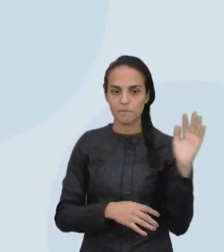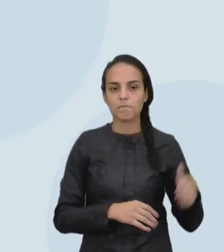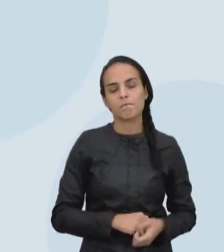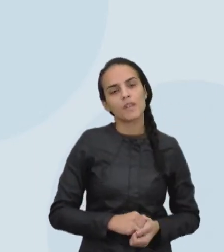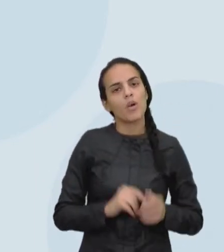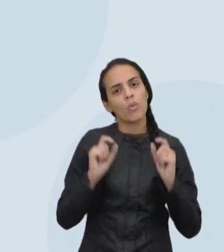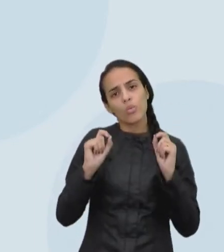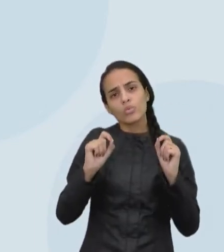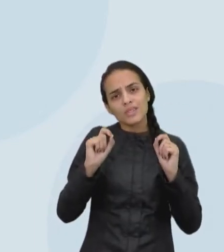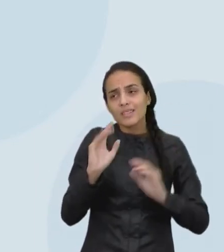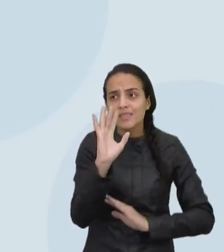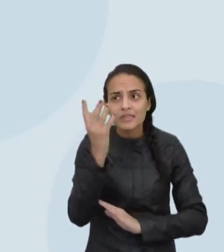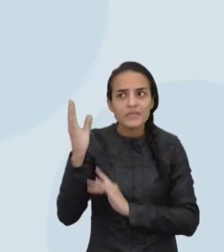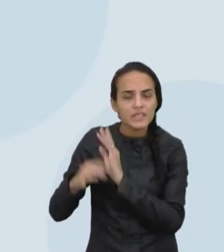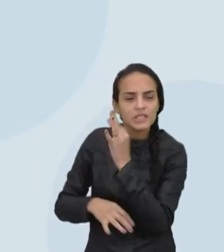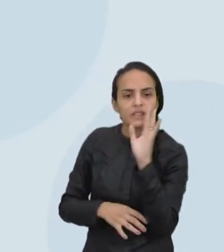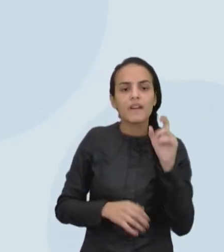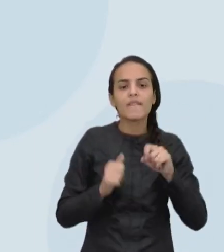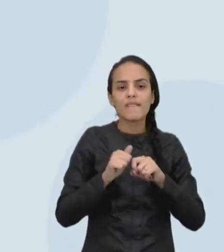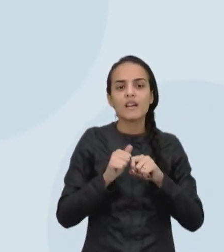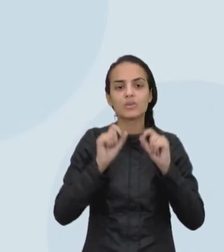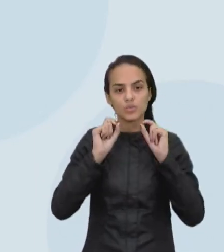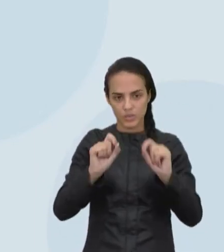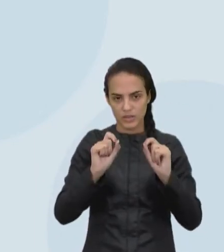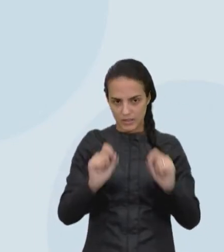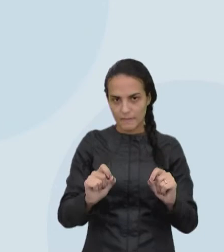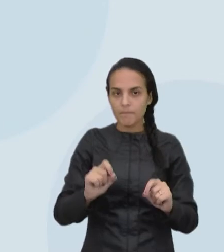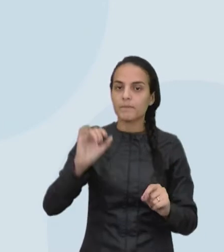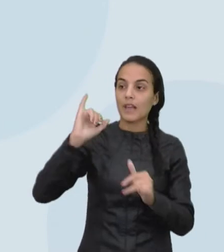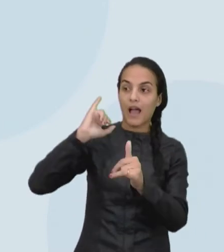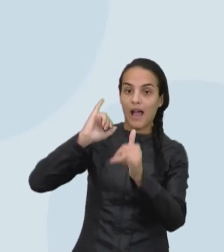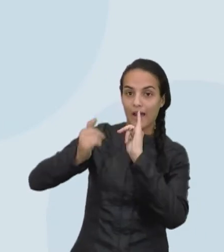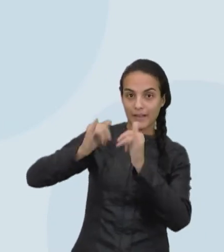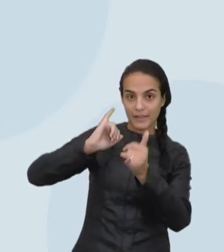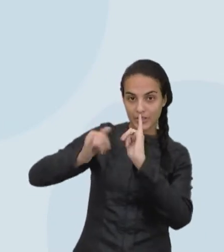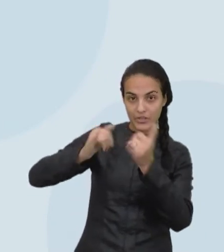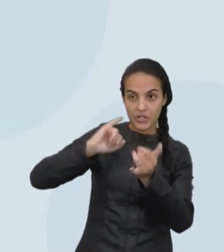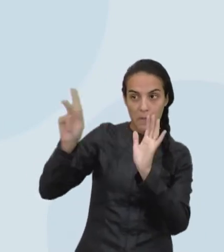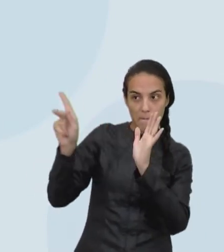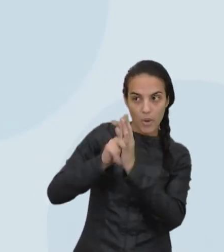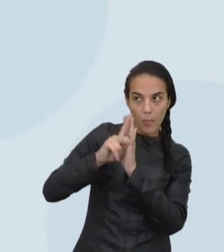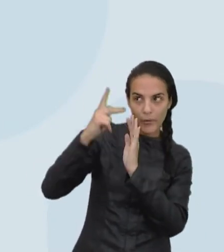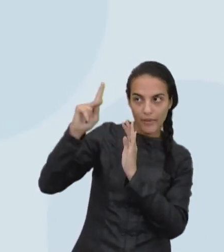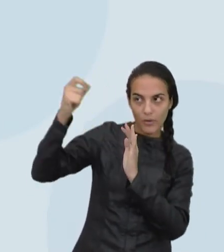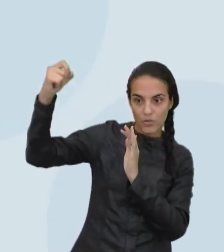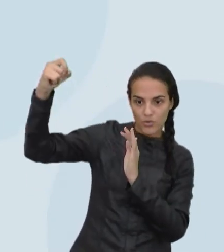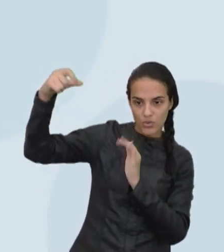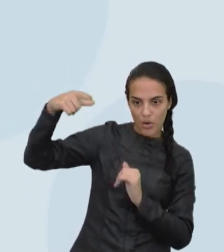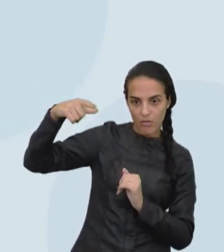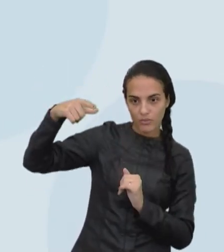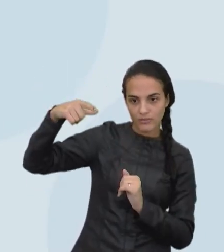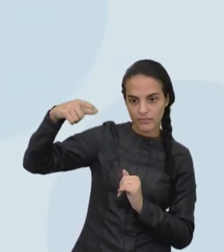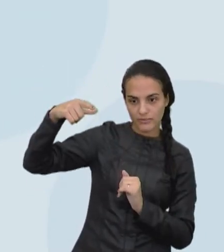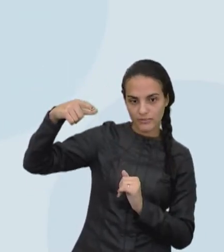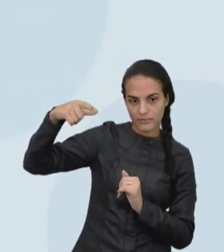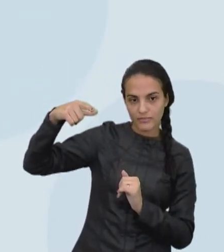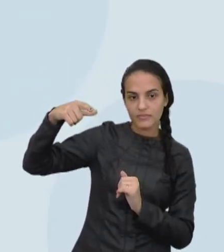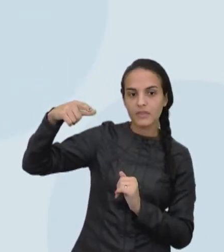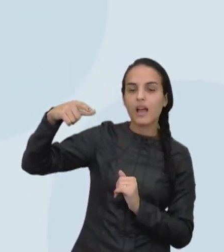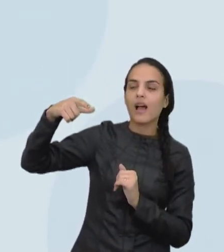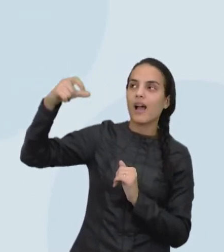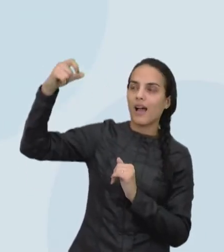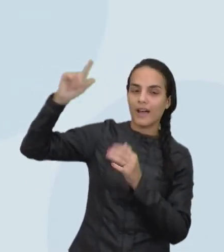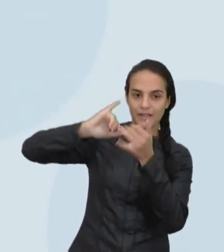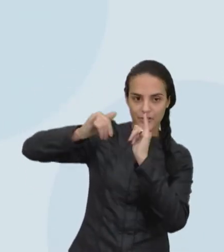os vegetais fazem? Ele pega a energia, que é a nossa fonte primária, que é o sol, né?